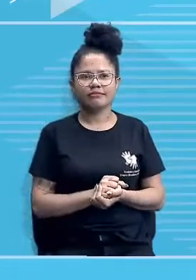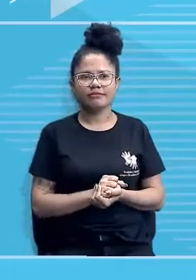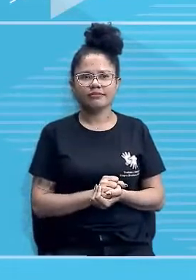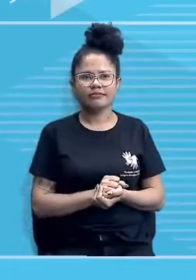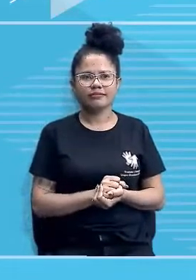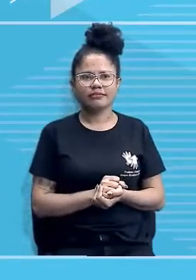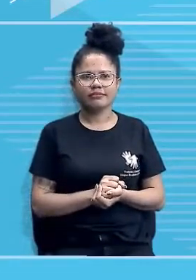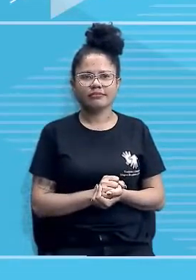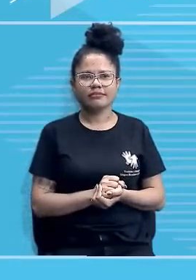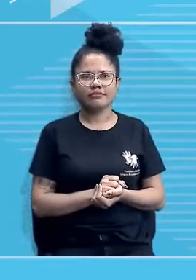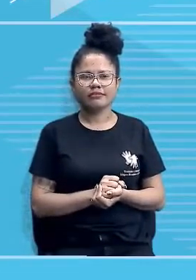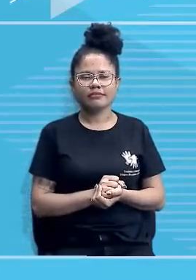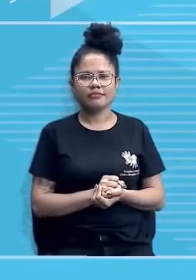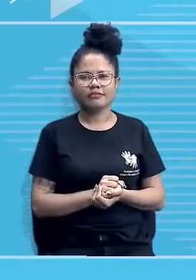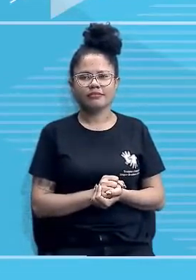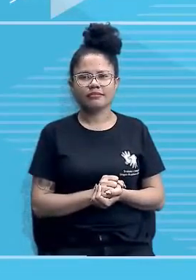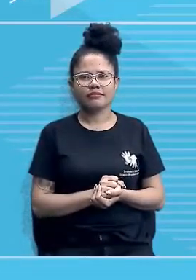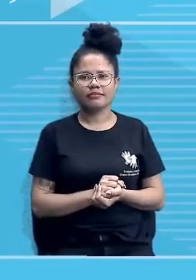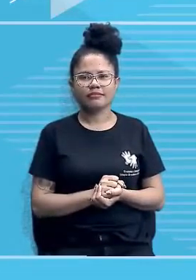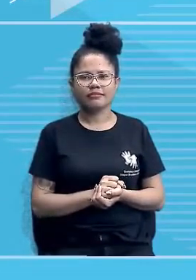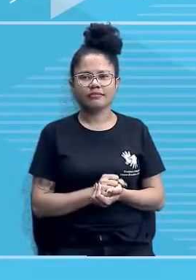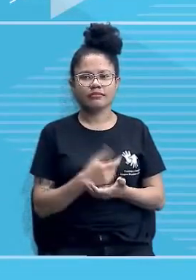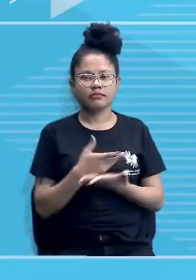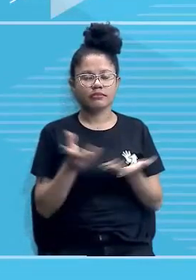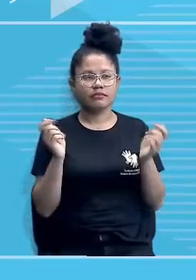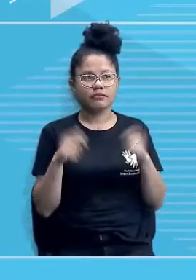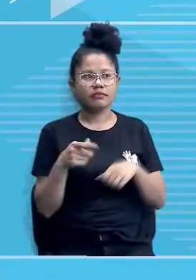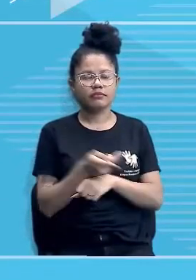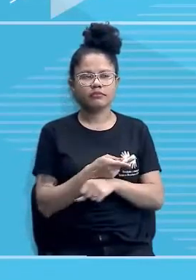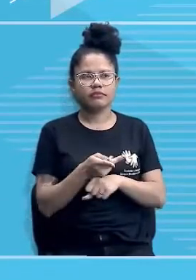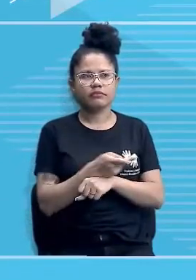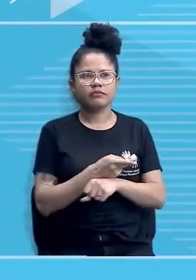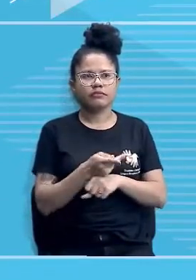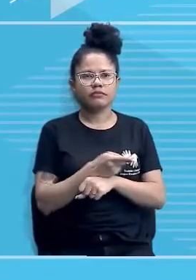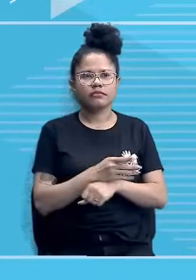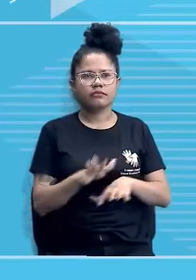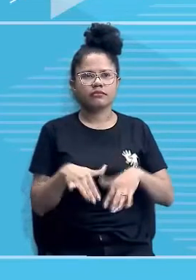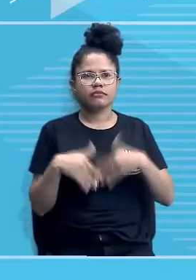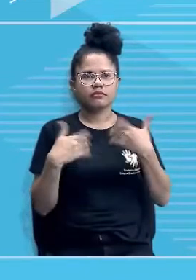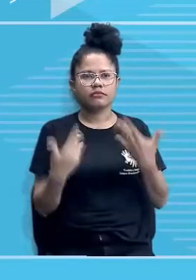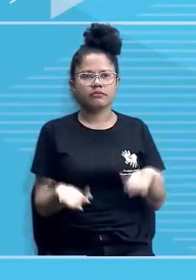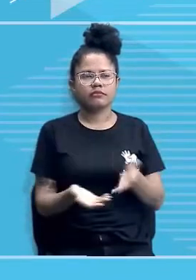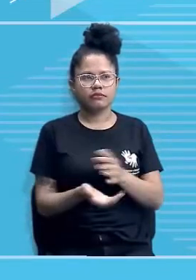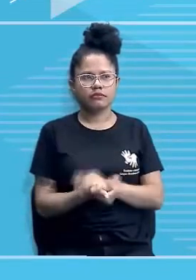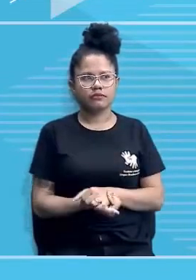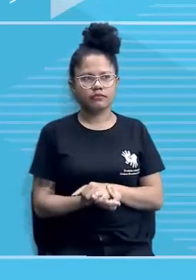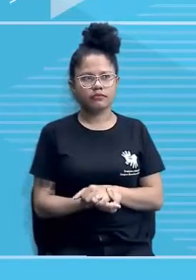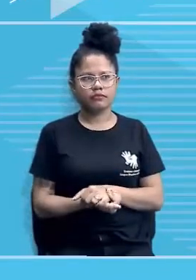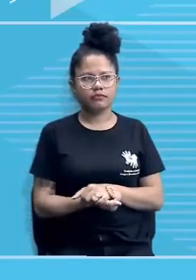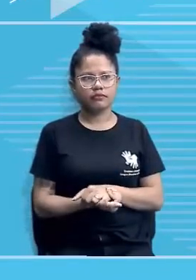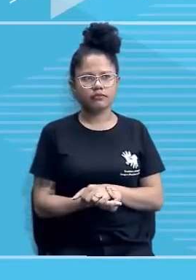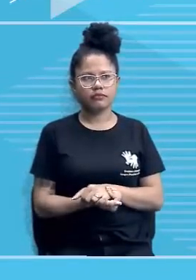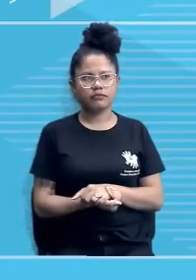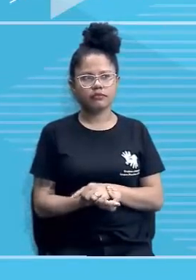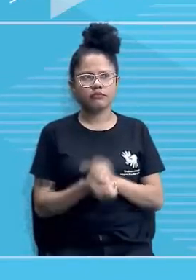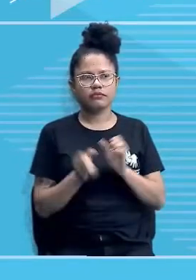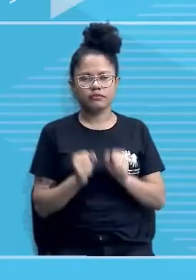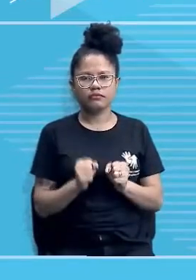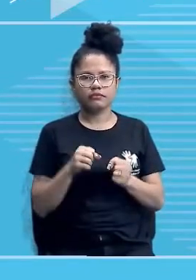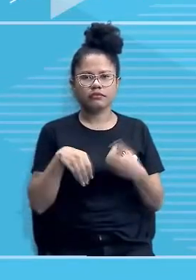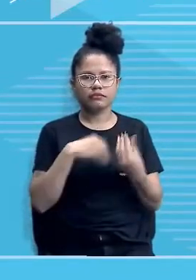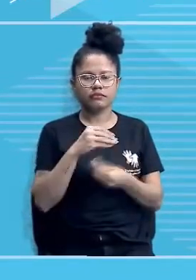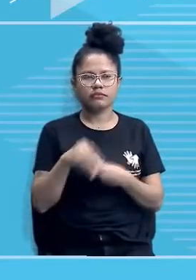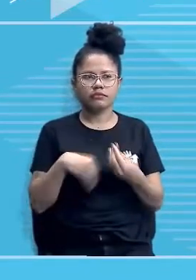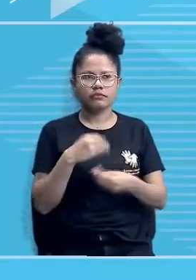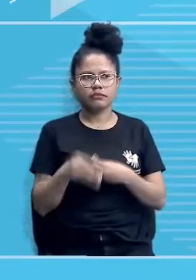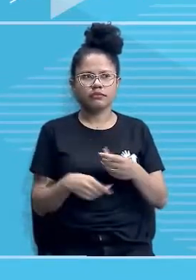solúvel e vamos lá você fique procurar então - solo de um composto que fosse por lá pessoal o único